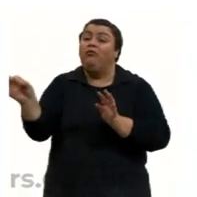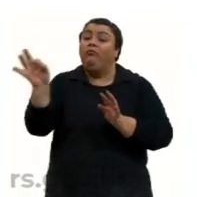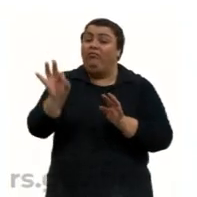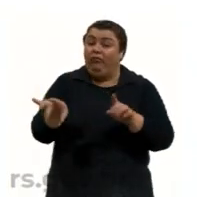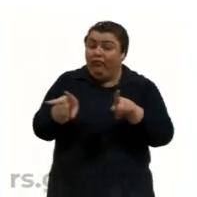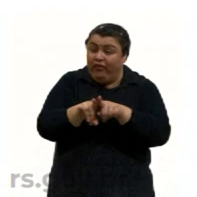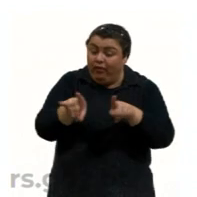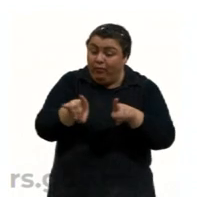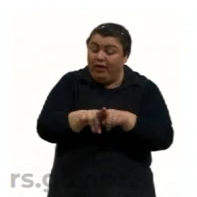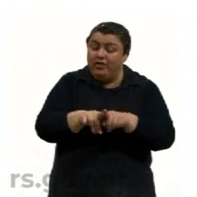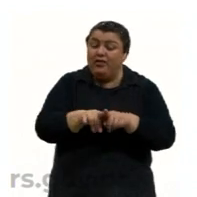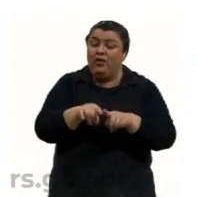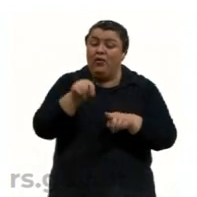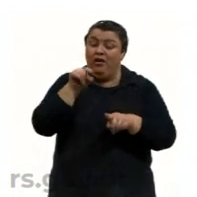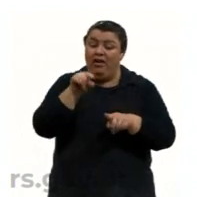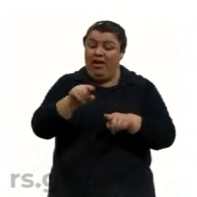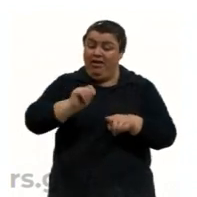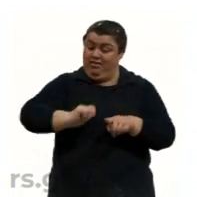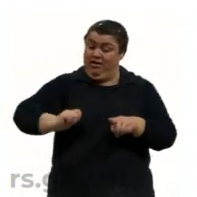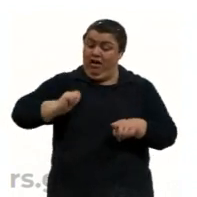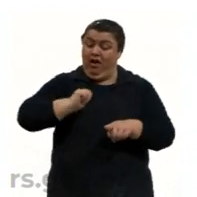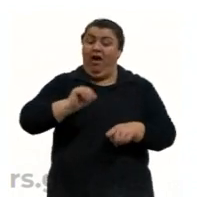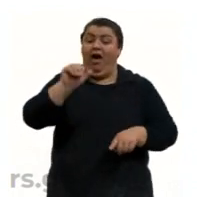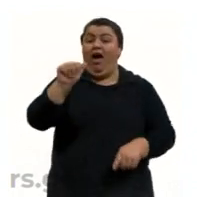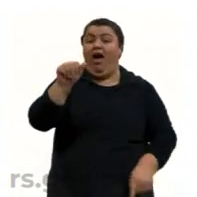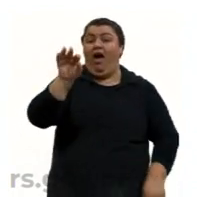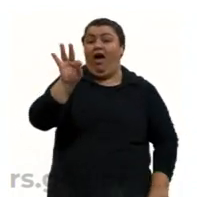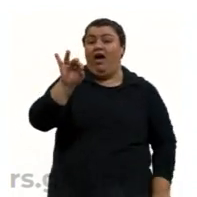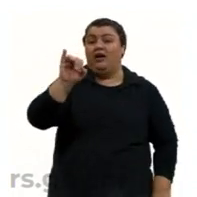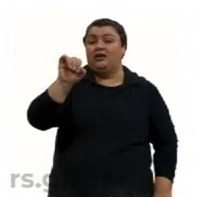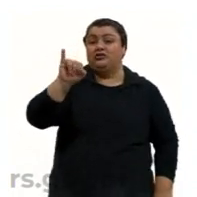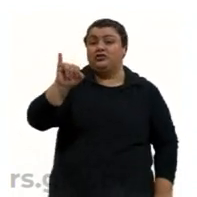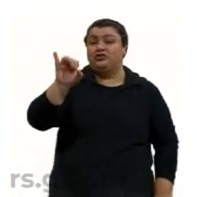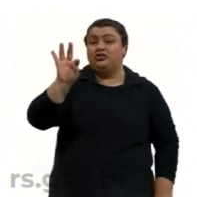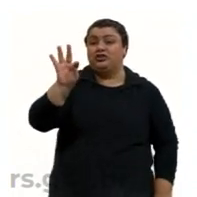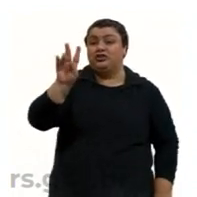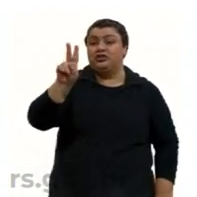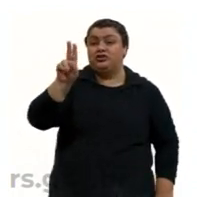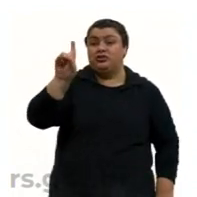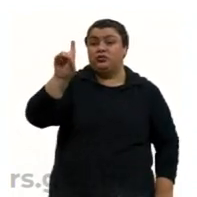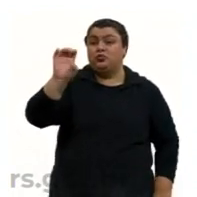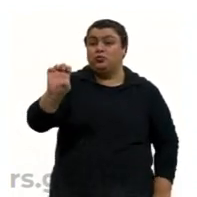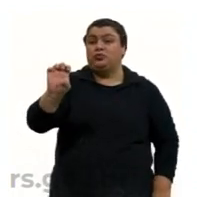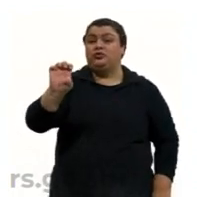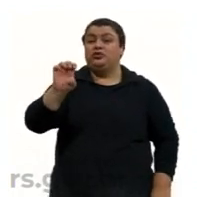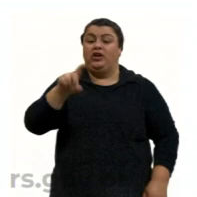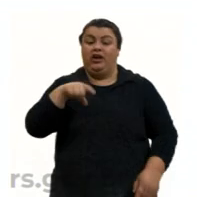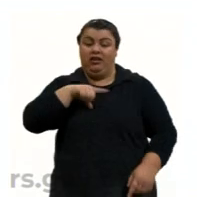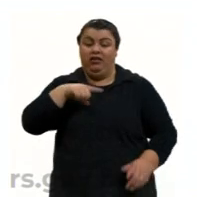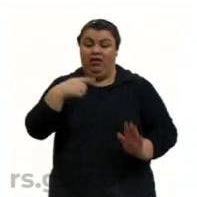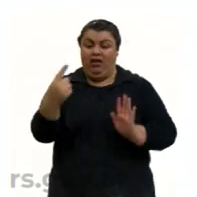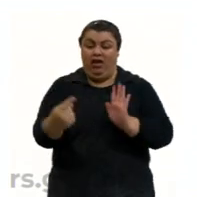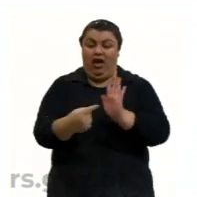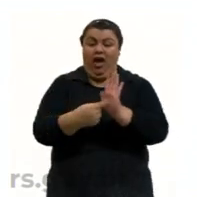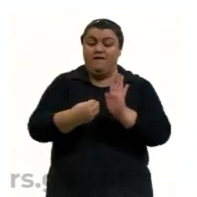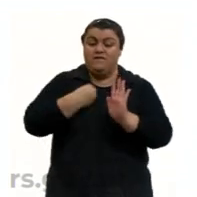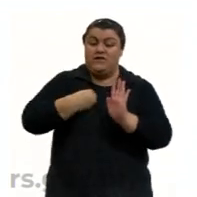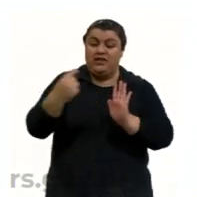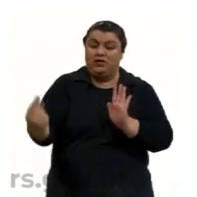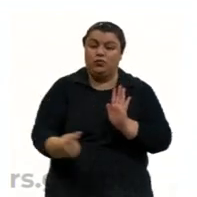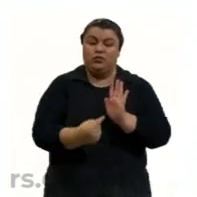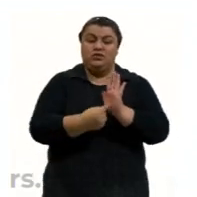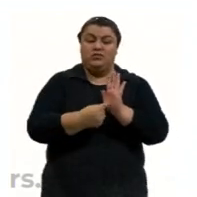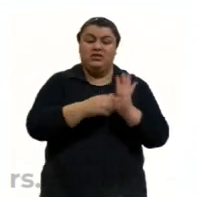é ser uma atitude crítica Então essa é a nossa atitude frente ao mundo frente a aos questionamentos que a vida nos apresenta frente o